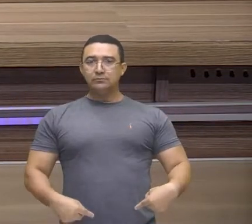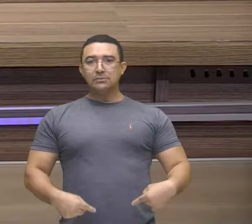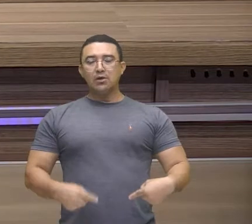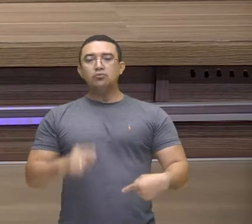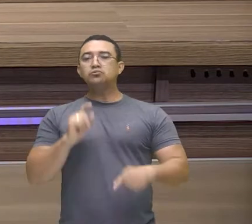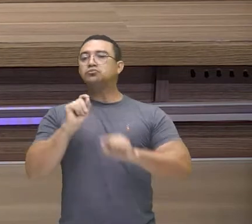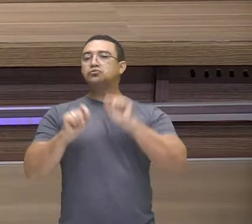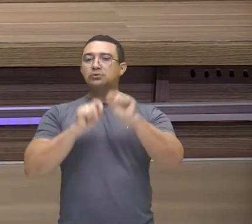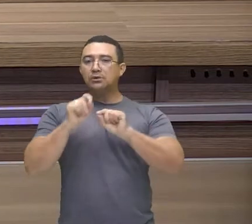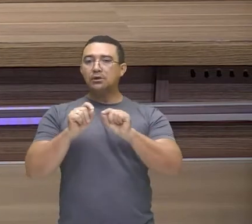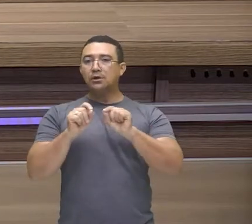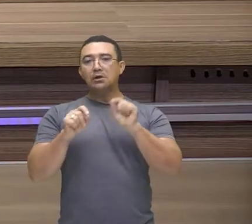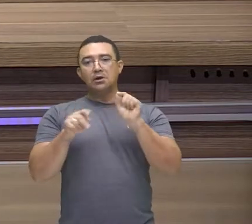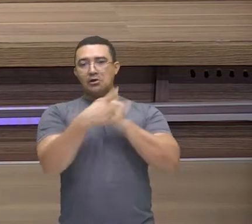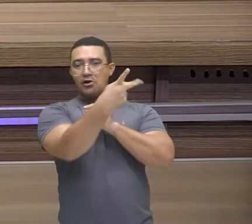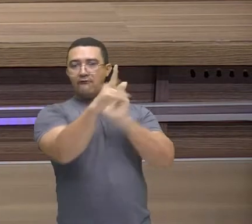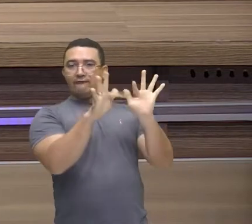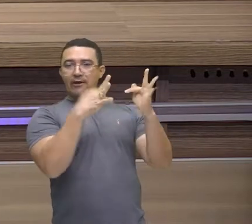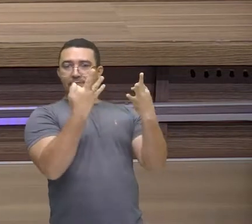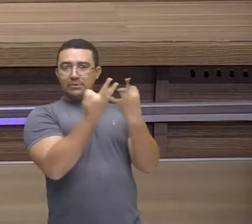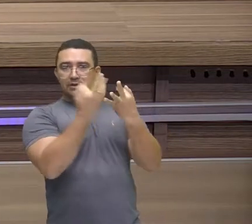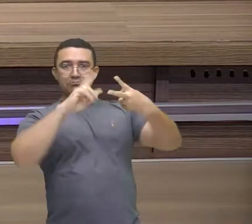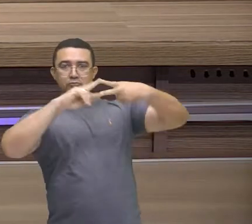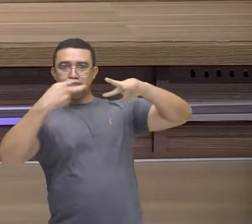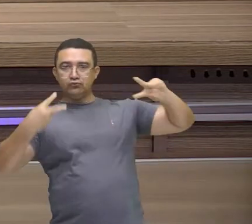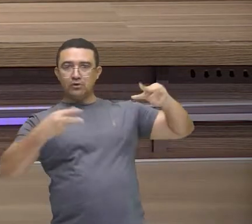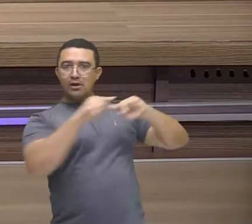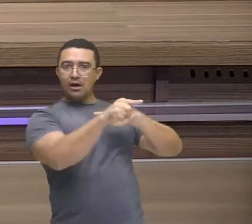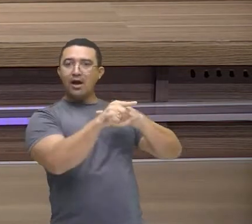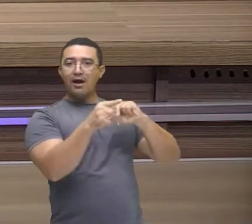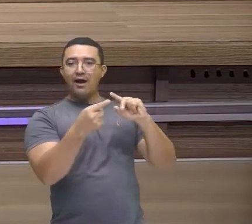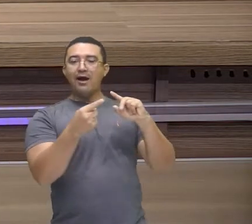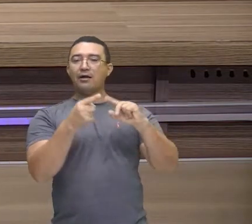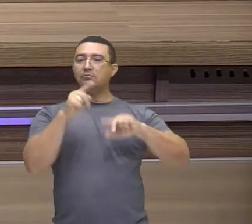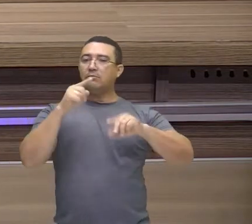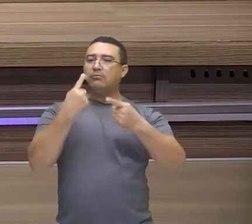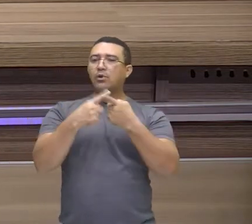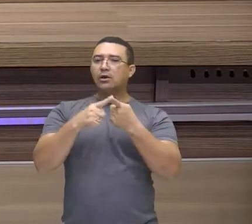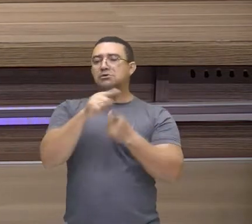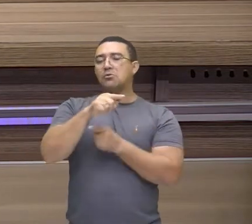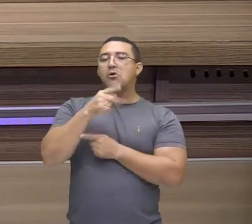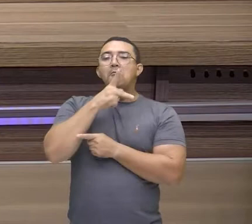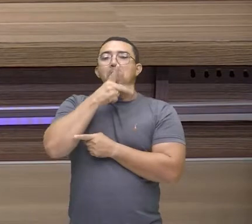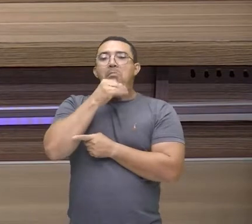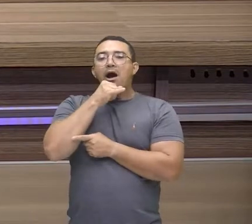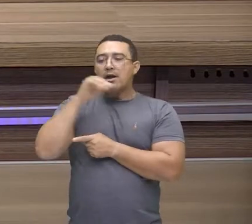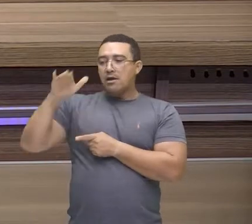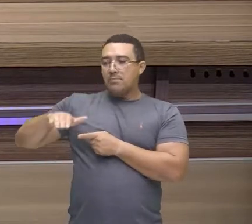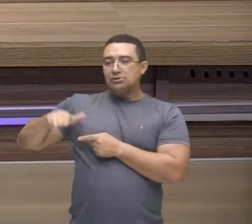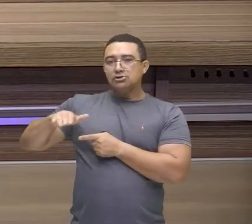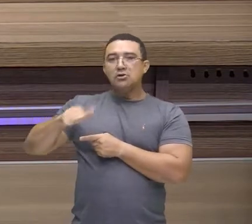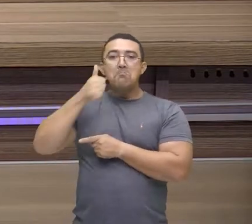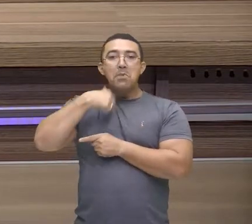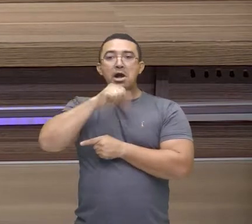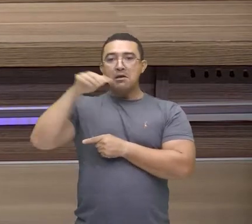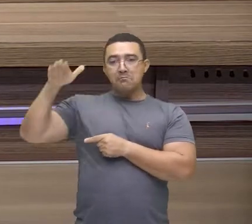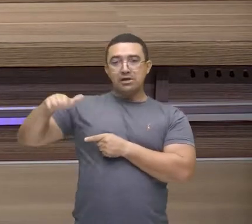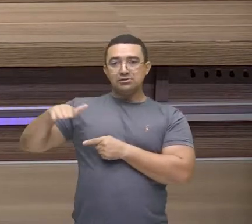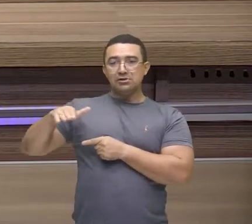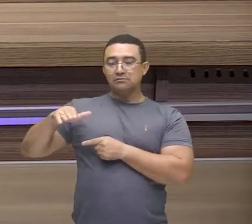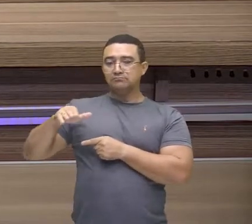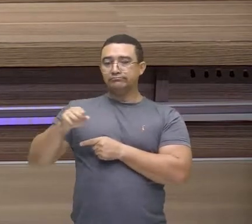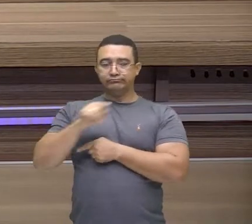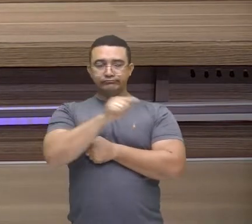componente hereditário, né, da família dele, porque quando o pai é baixinho e a mãe é baixinha, ele não pode ser